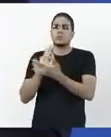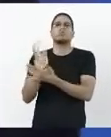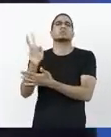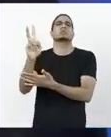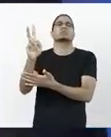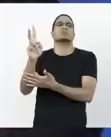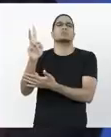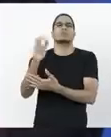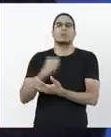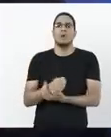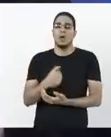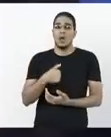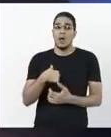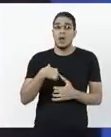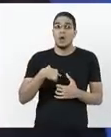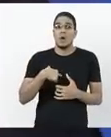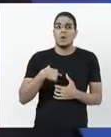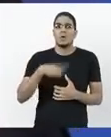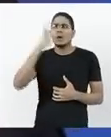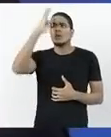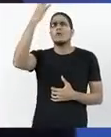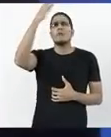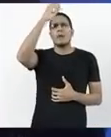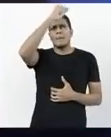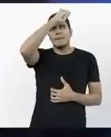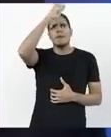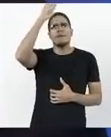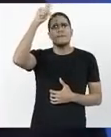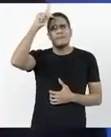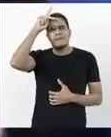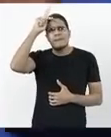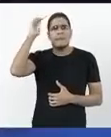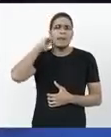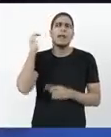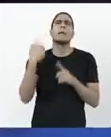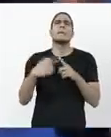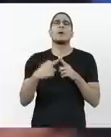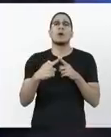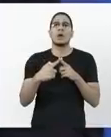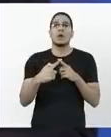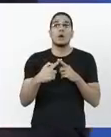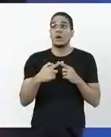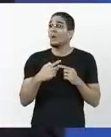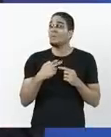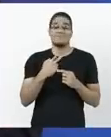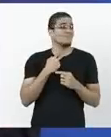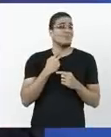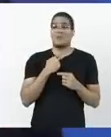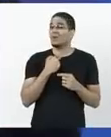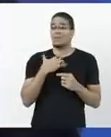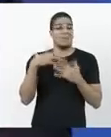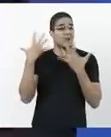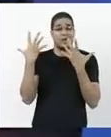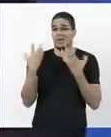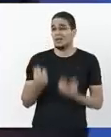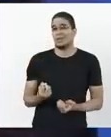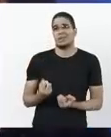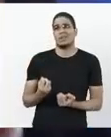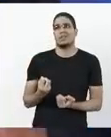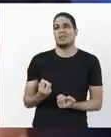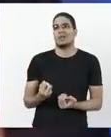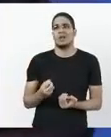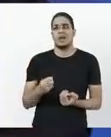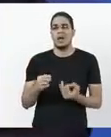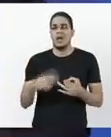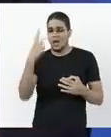anos não se pode admitir que na saúde pública as pessoas até hoje vivam jogadas nos corredores dos hospitais, sem estrutura